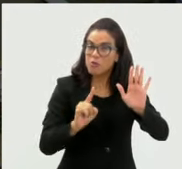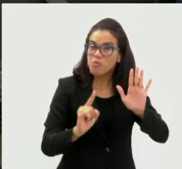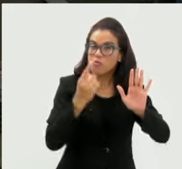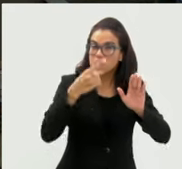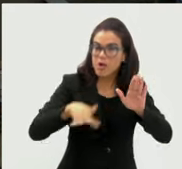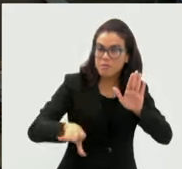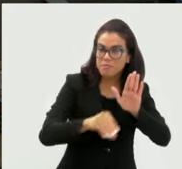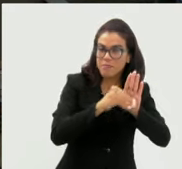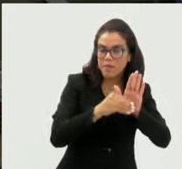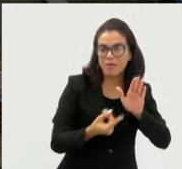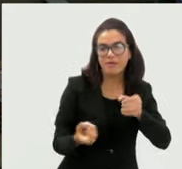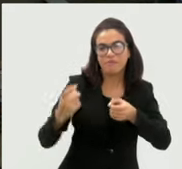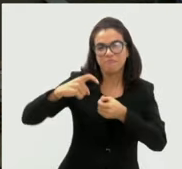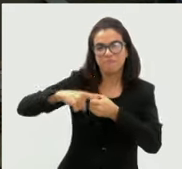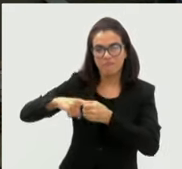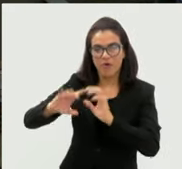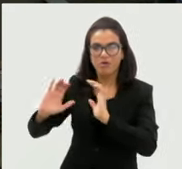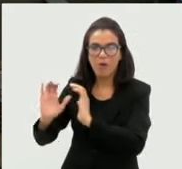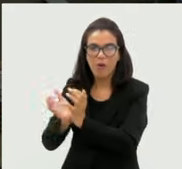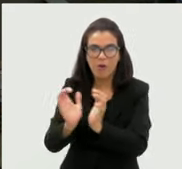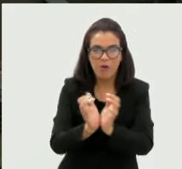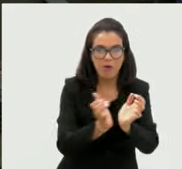e retorna às comissões técnicas.